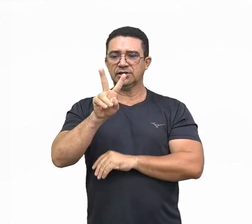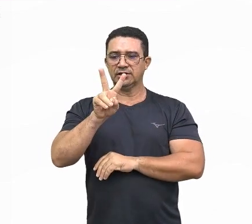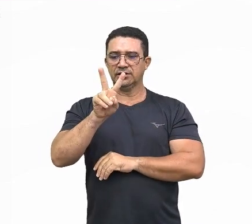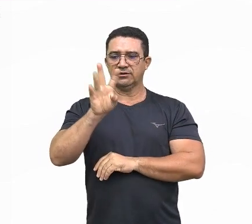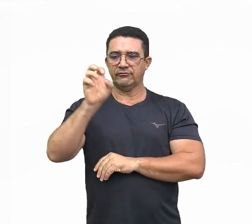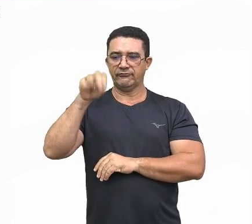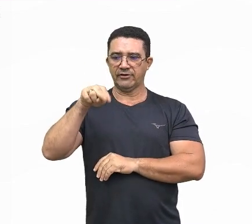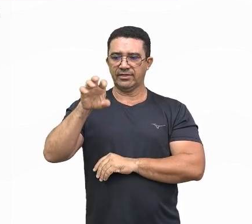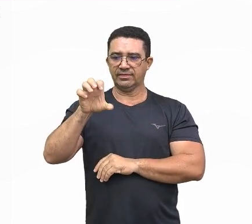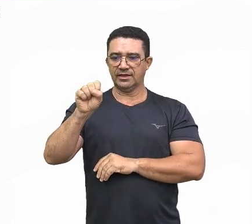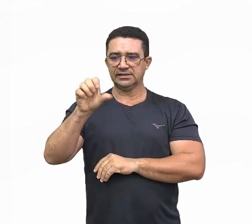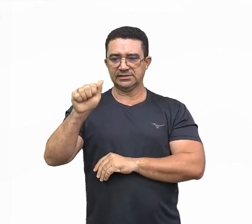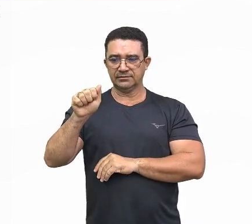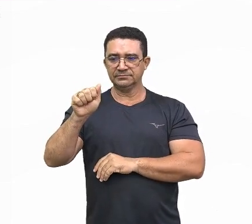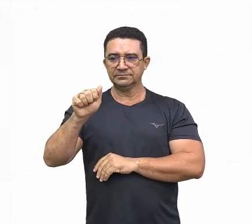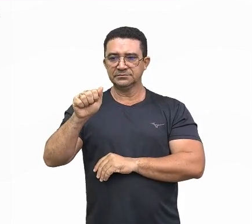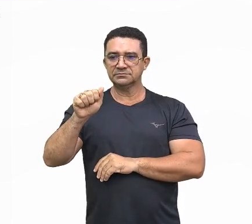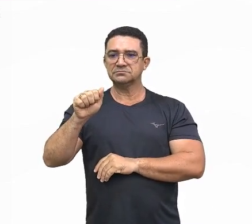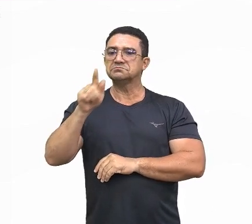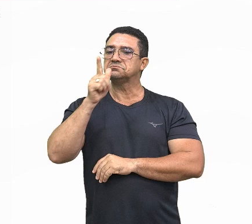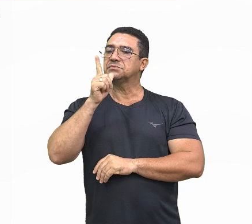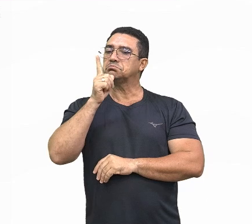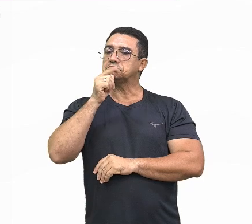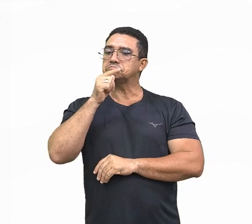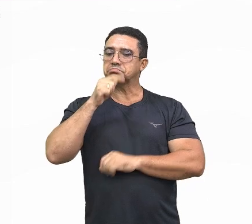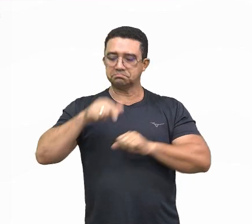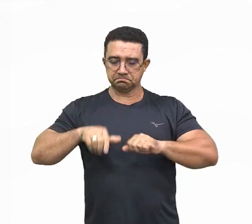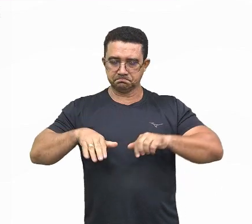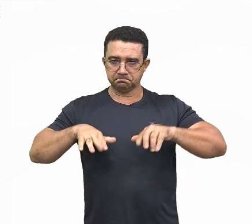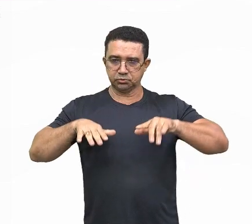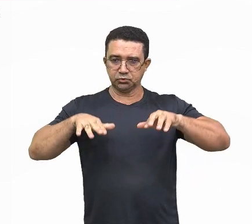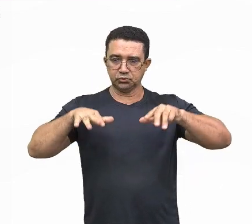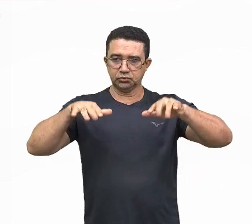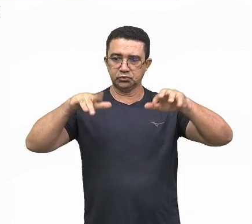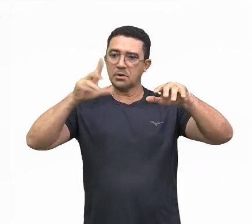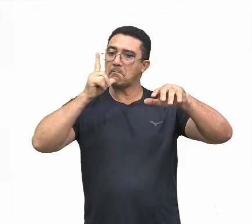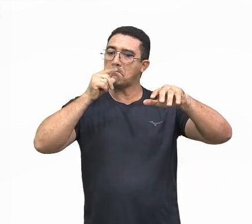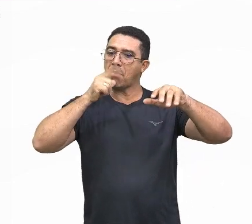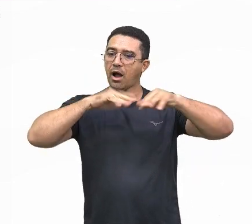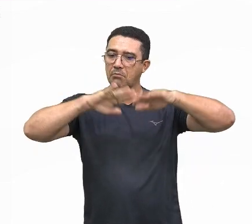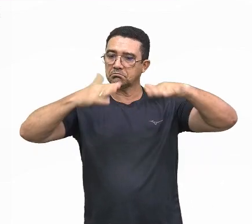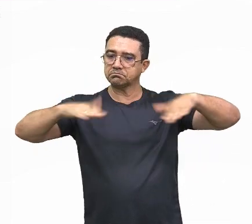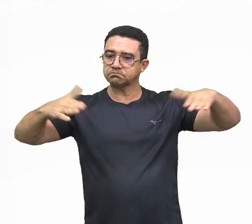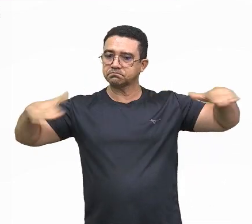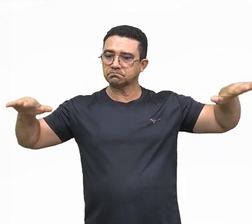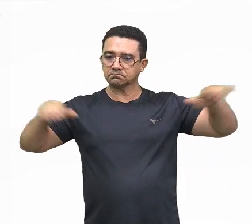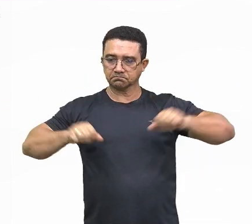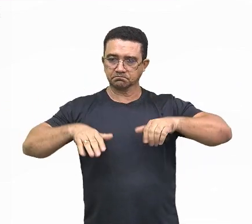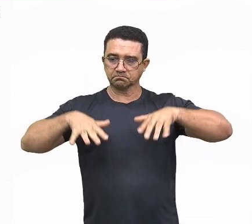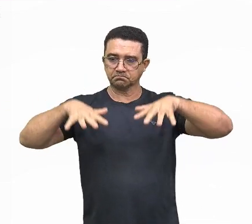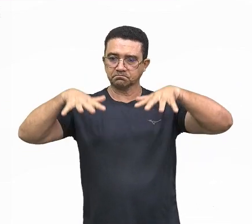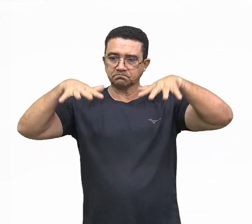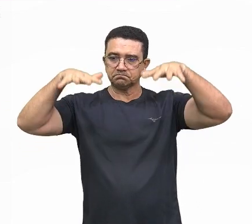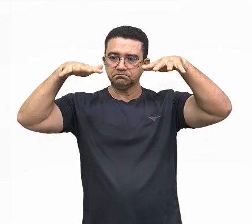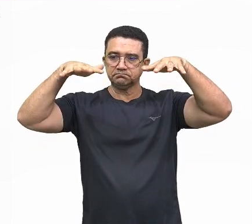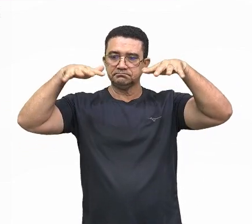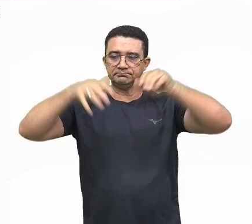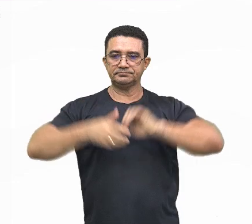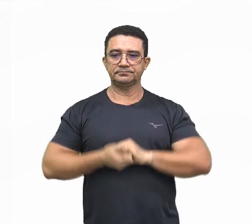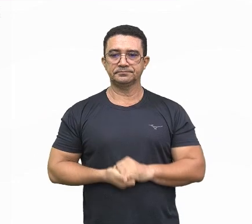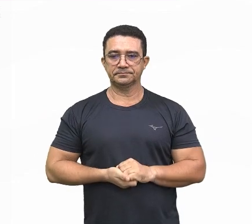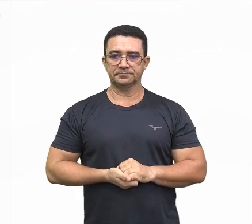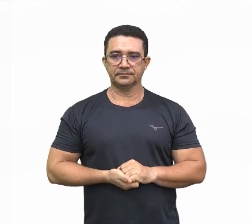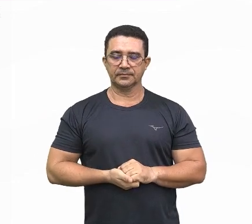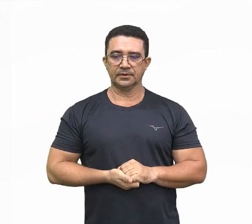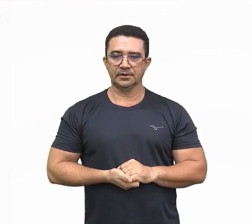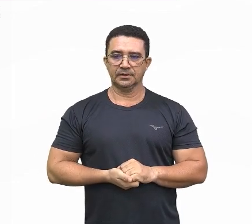com o aumento do nível do mar, e isso está fazendo com que a cidade cada vez mais fique mais submersa, tá certo? Nós temos